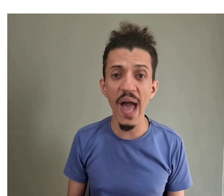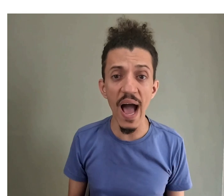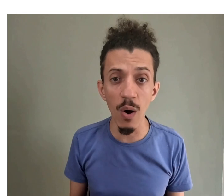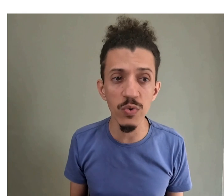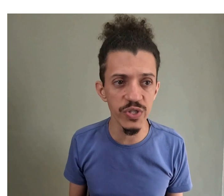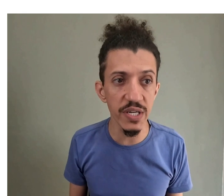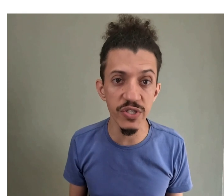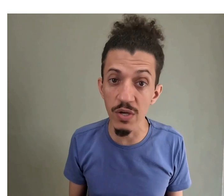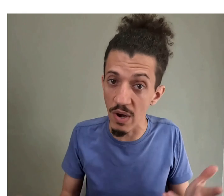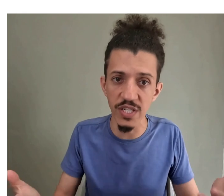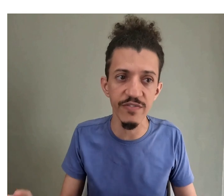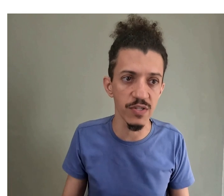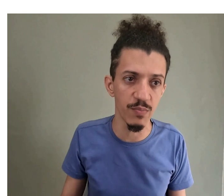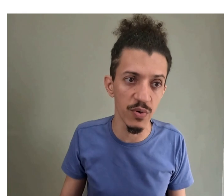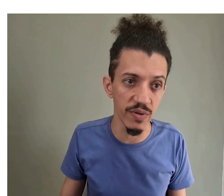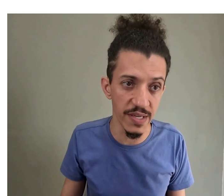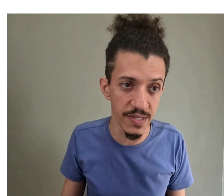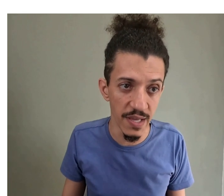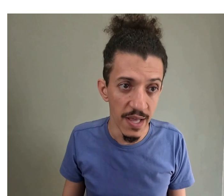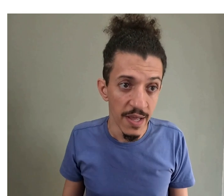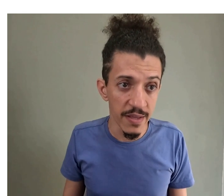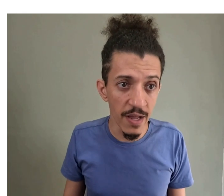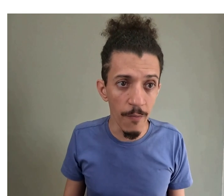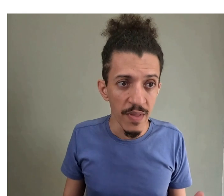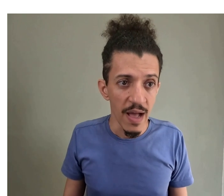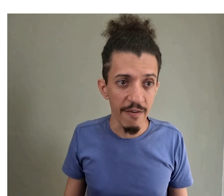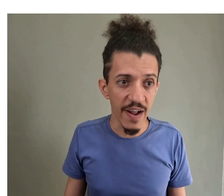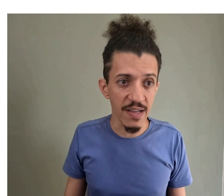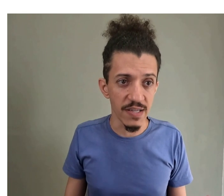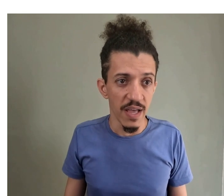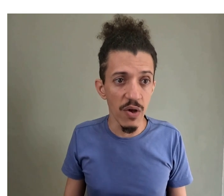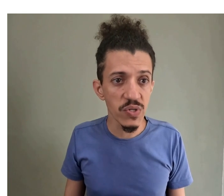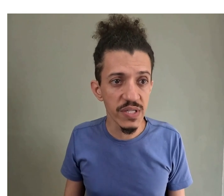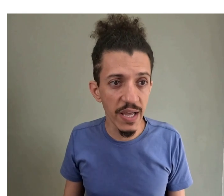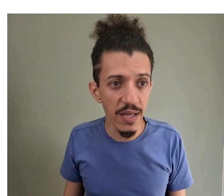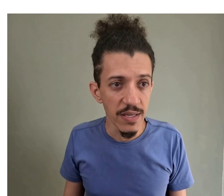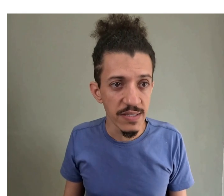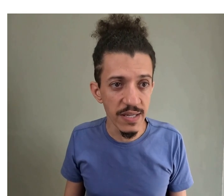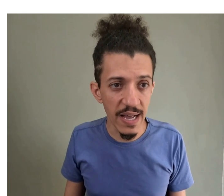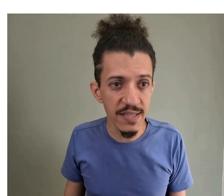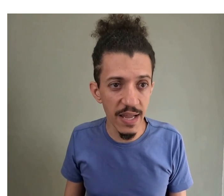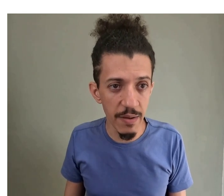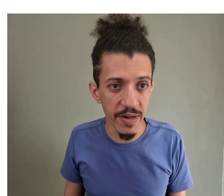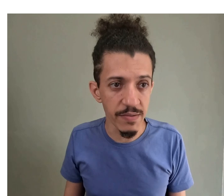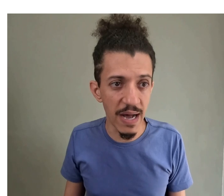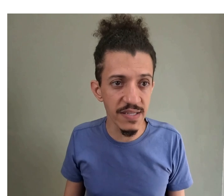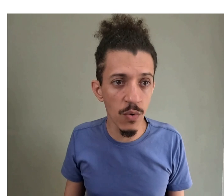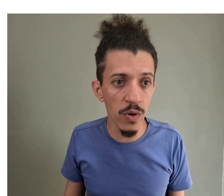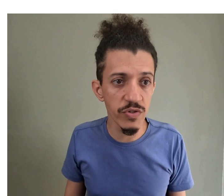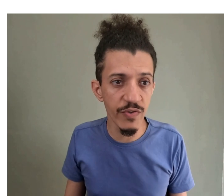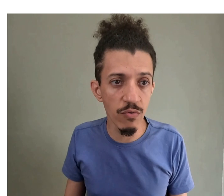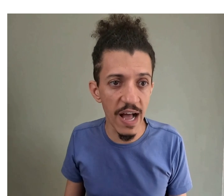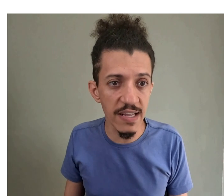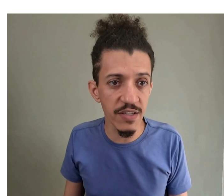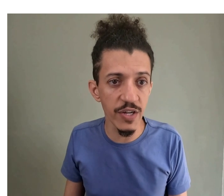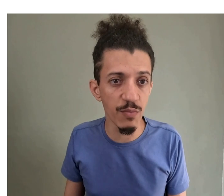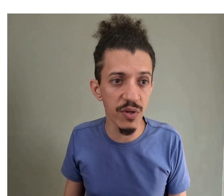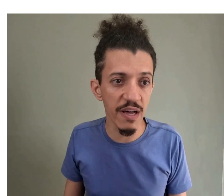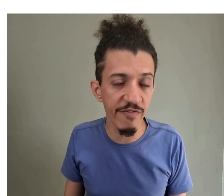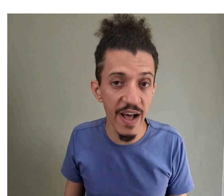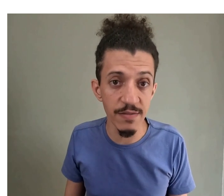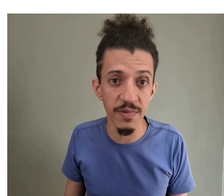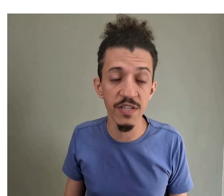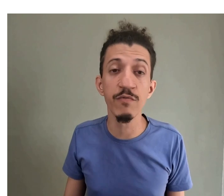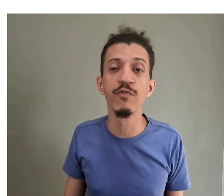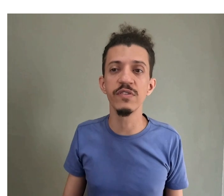comunicação real do dia a dia, igual a gente faz no português. Então, a frase, eu sei sinais da Libras, mas encontro dificuldades na hora de montar